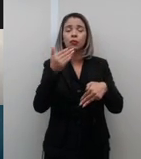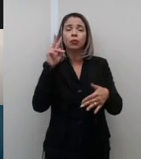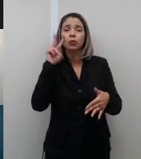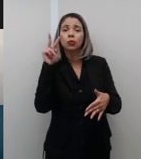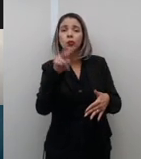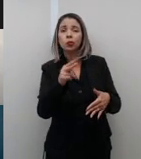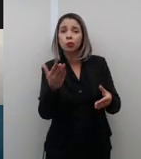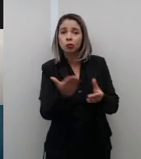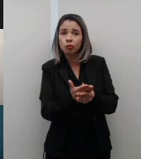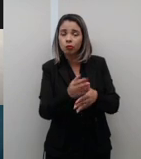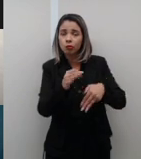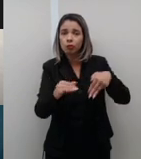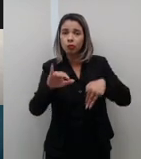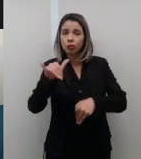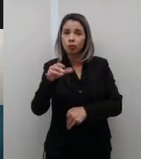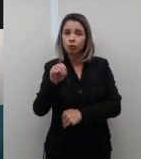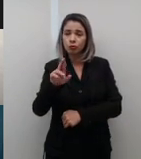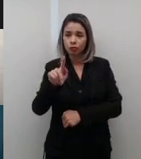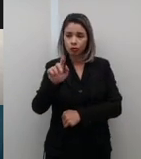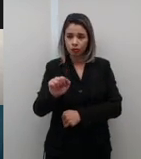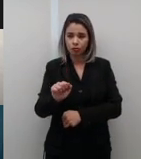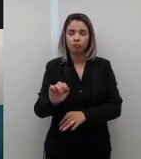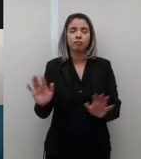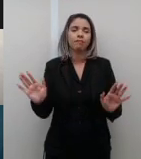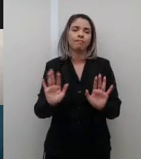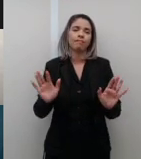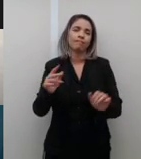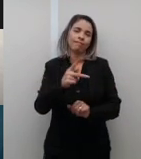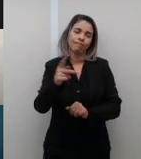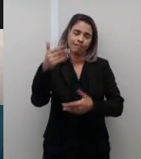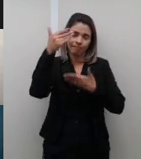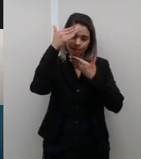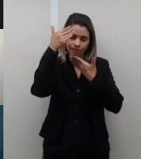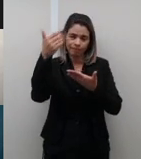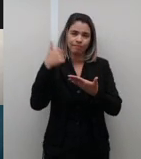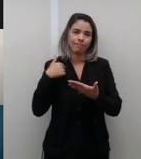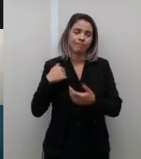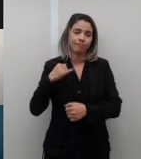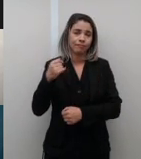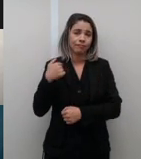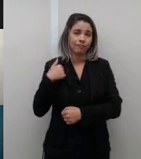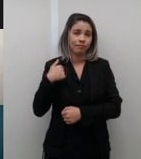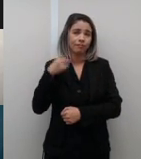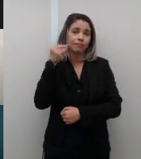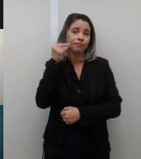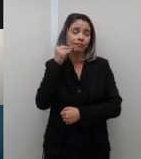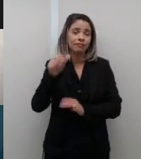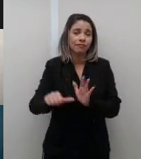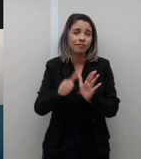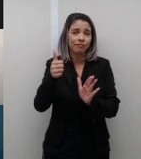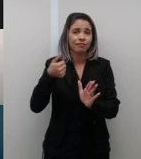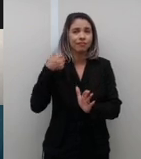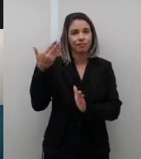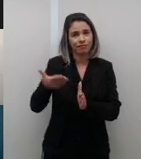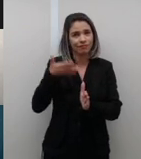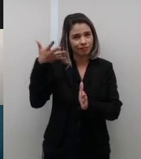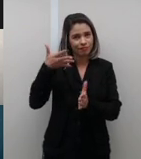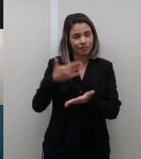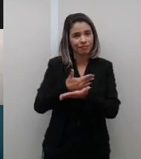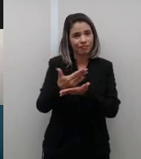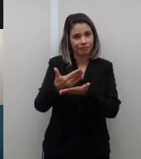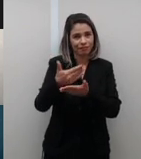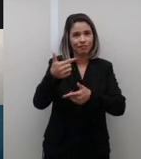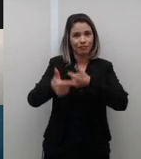favor. Senhor presidente, eu agradeço e sendo a primeira oportunidade que falo no reinício dos trabalhos